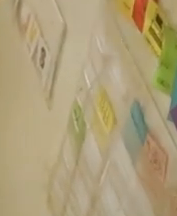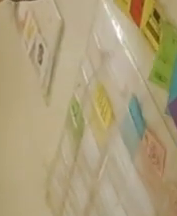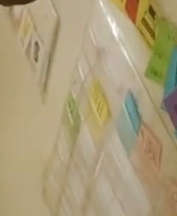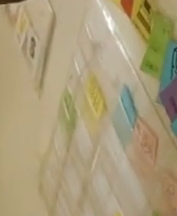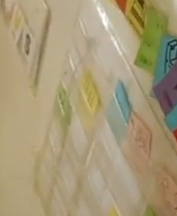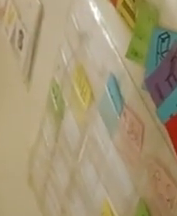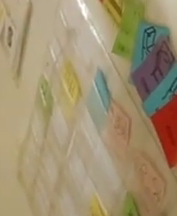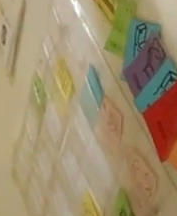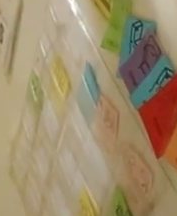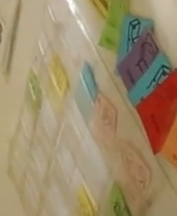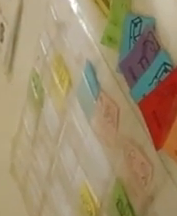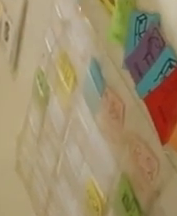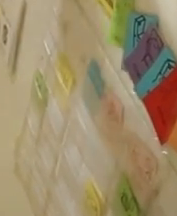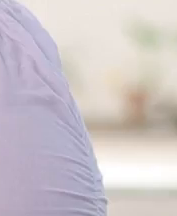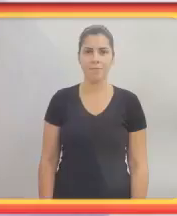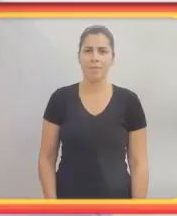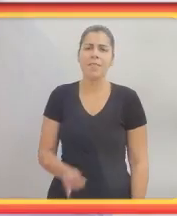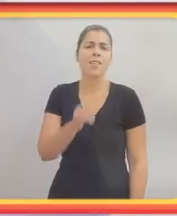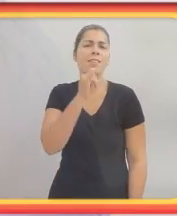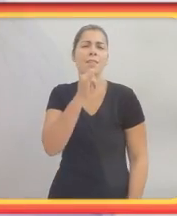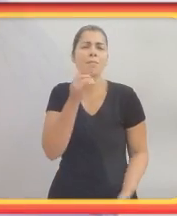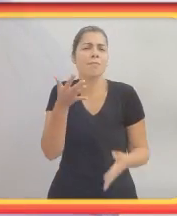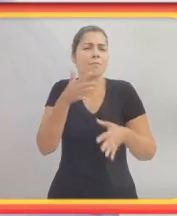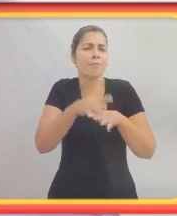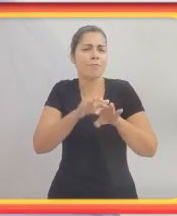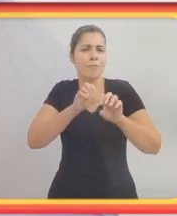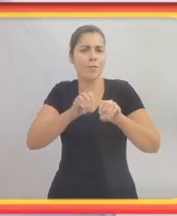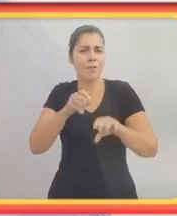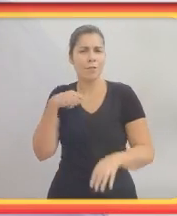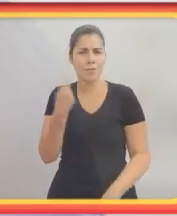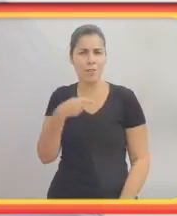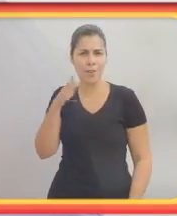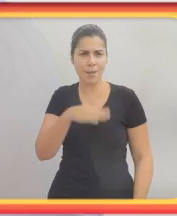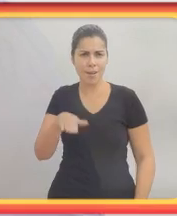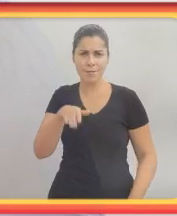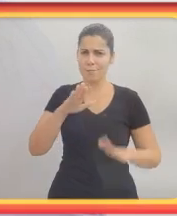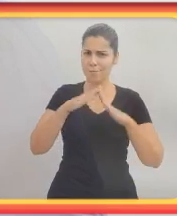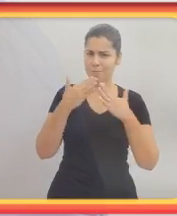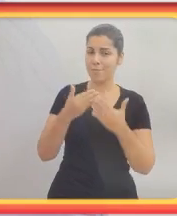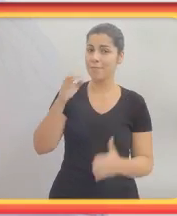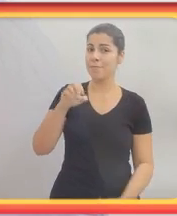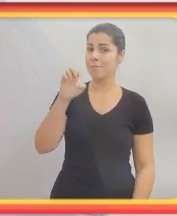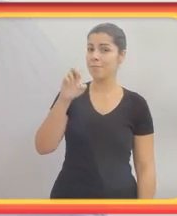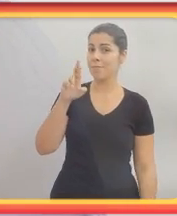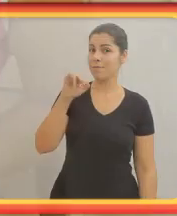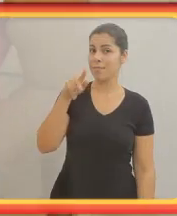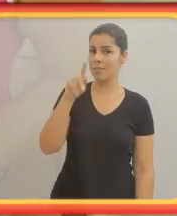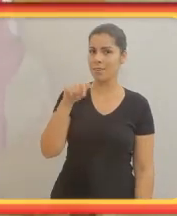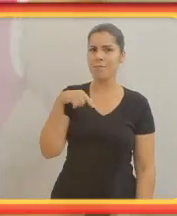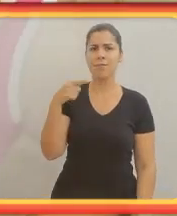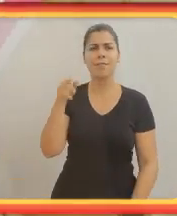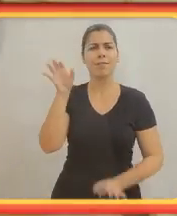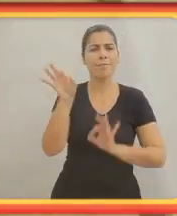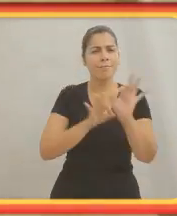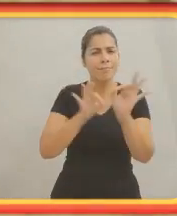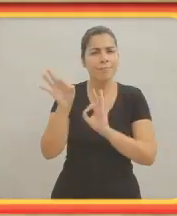retirar papéis colocados em um quadro branco. Um exemplo da inclusão educativa das nossas crianças na escola é o da Érica, que já está preparada.